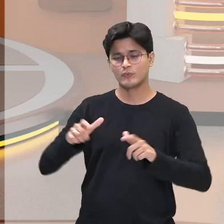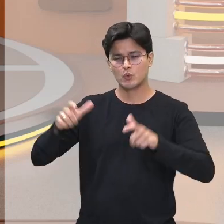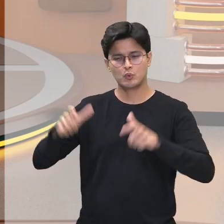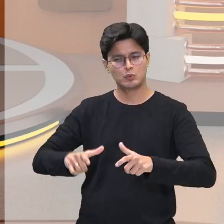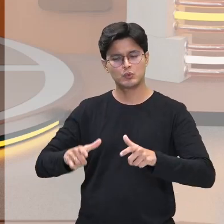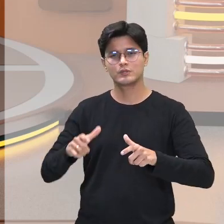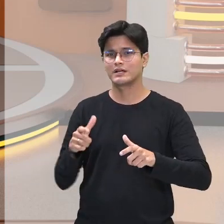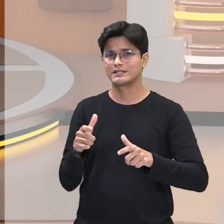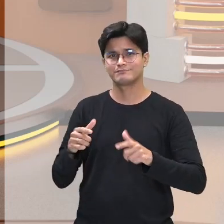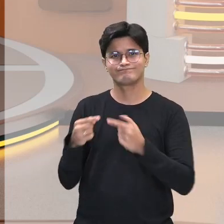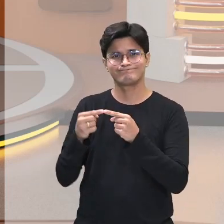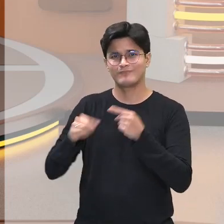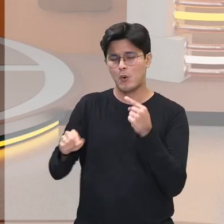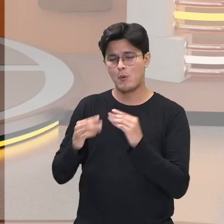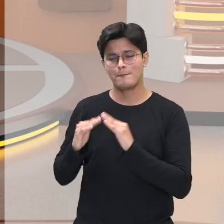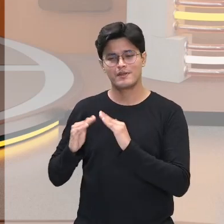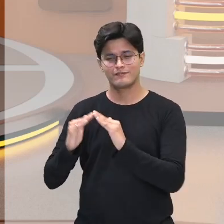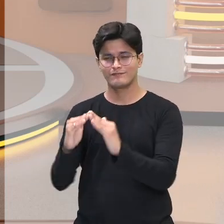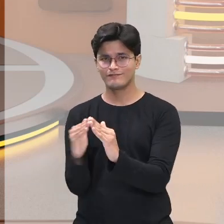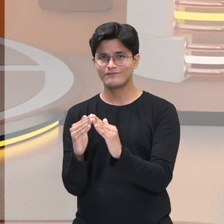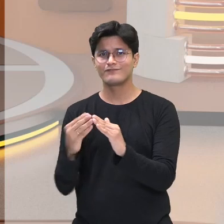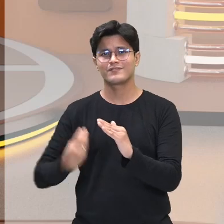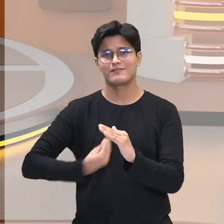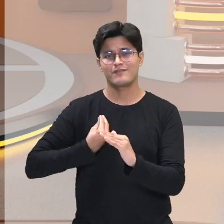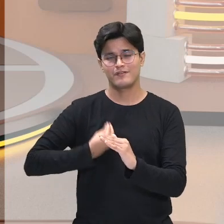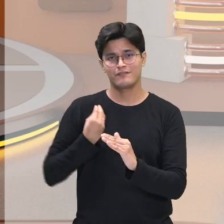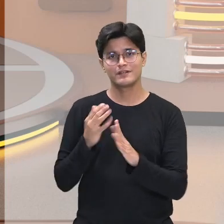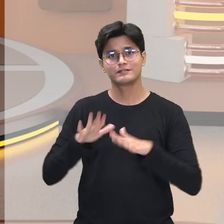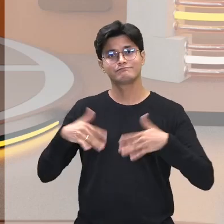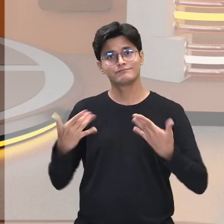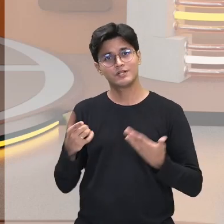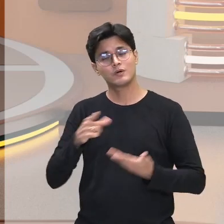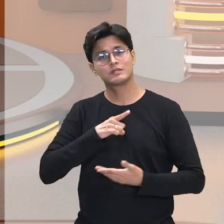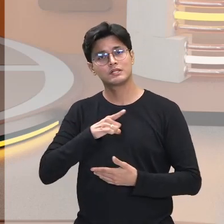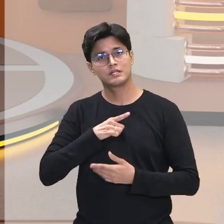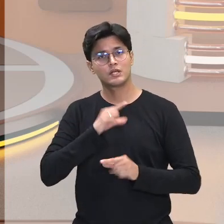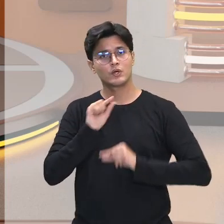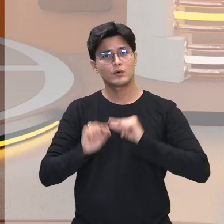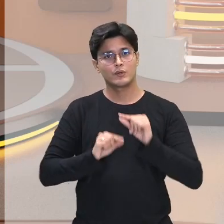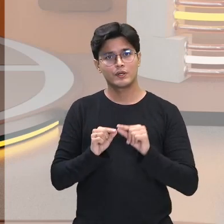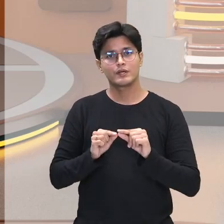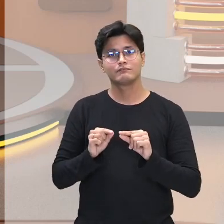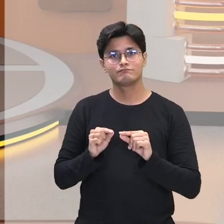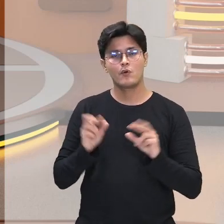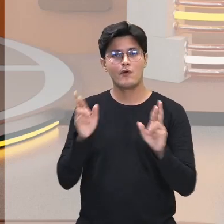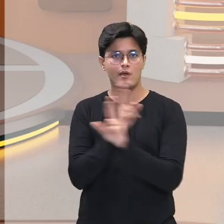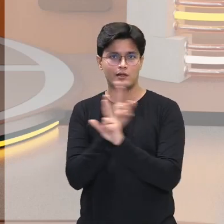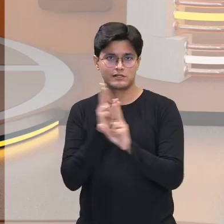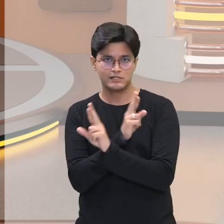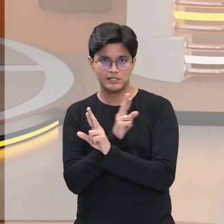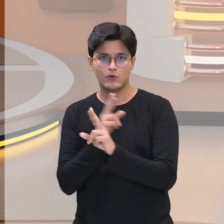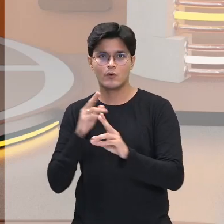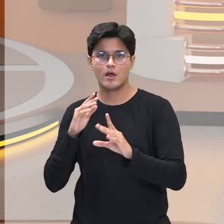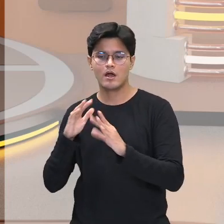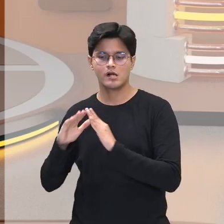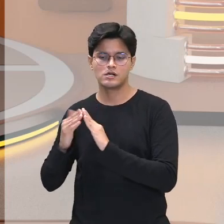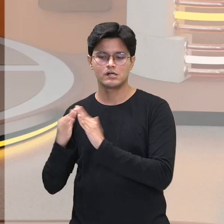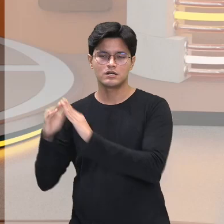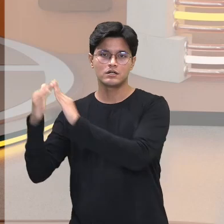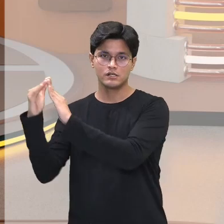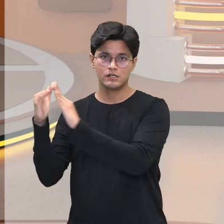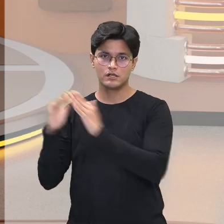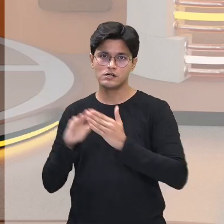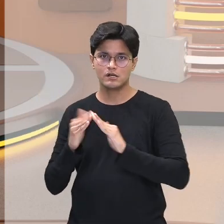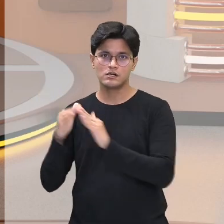de sobrevivência, tá? Então há uma associação entre moradias precárias e, obviamente, uma